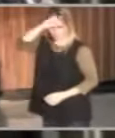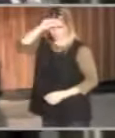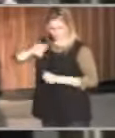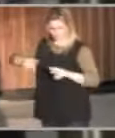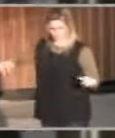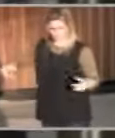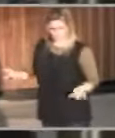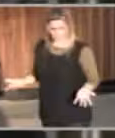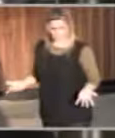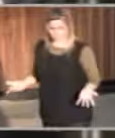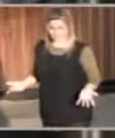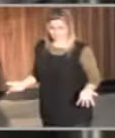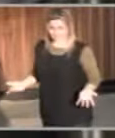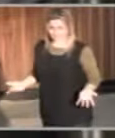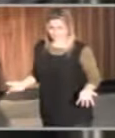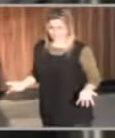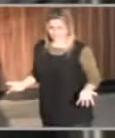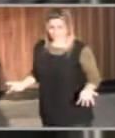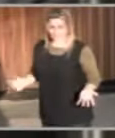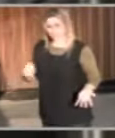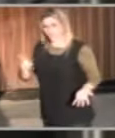ministério o meu serviço